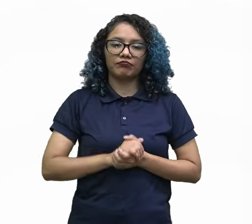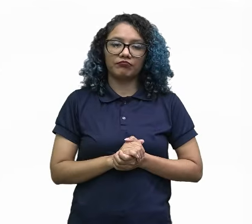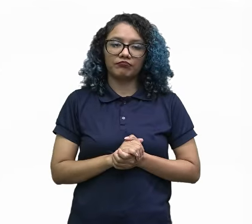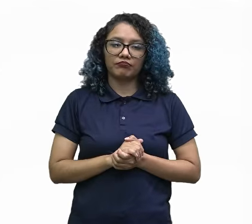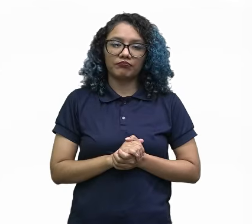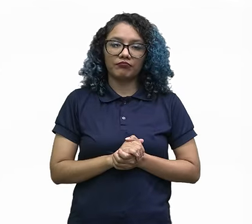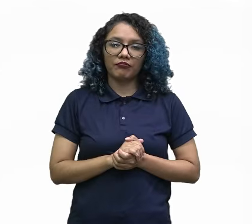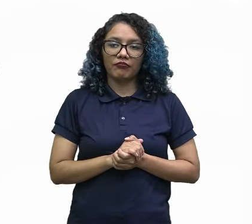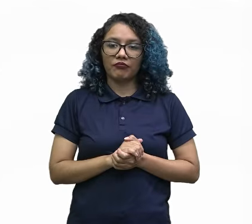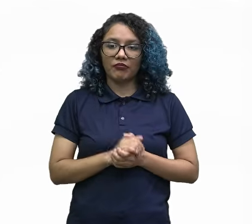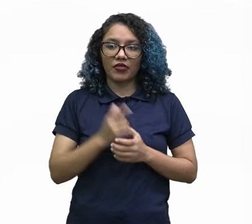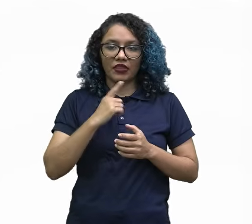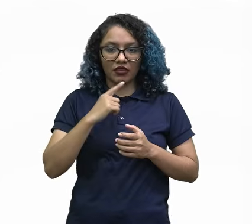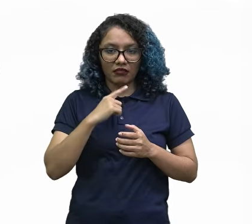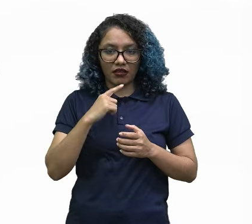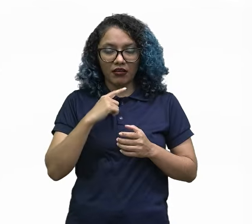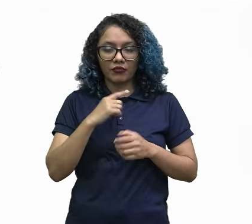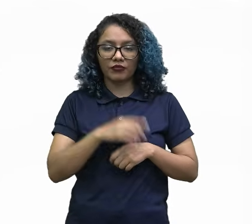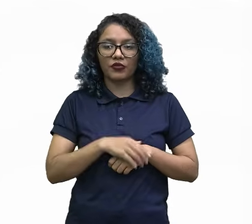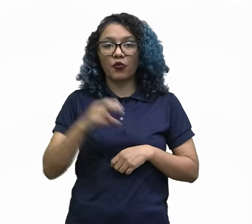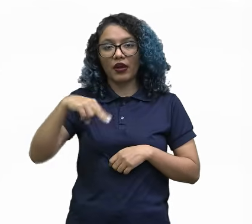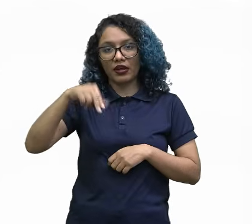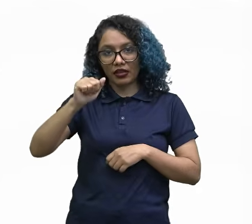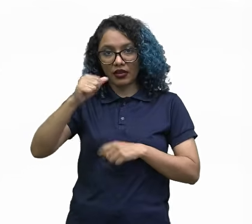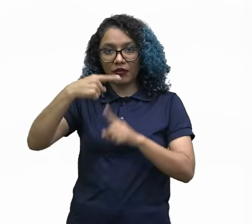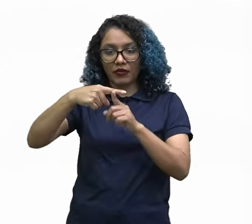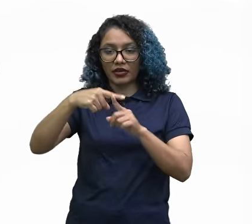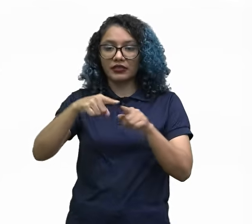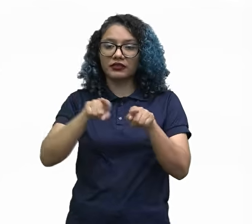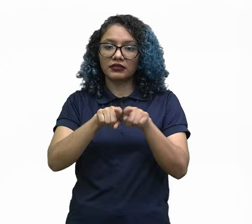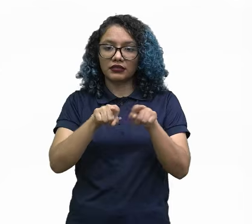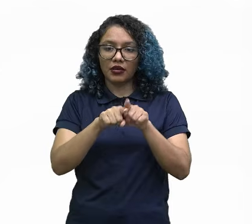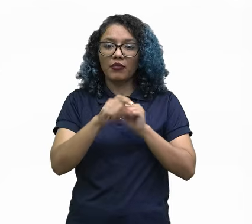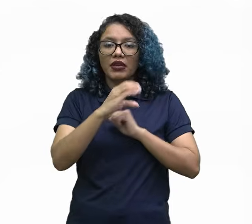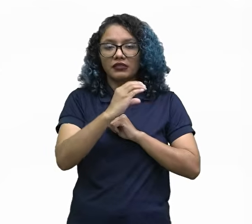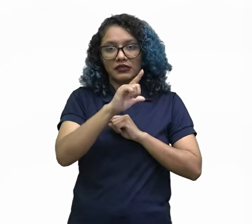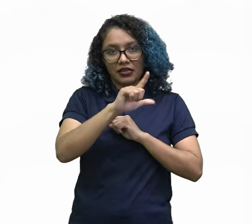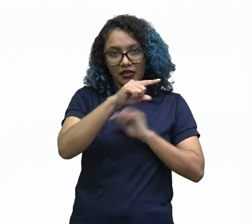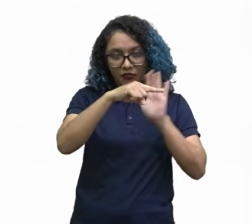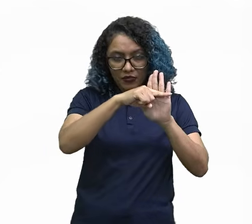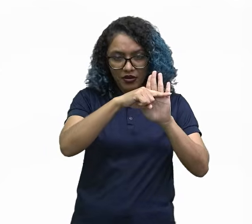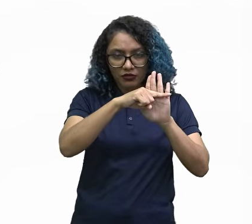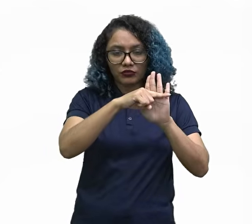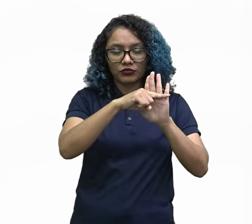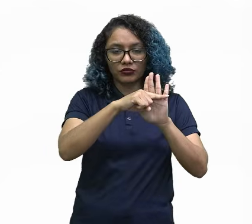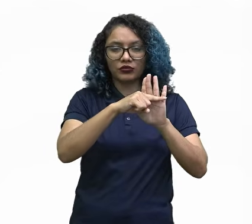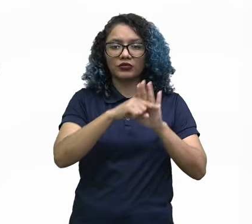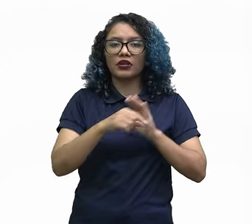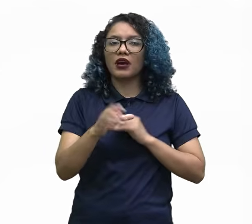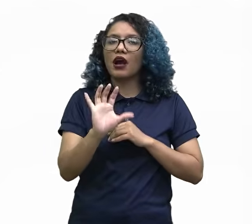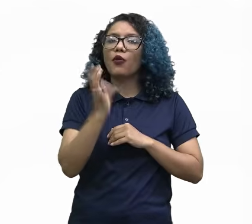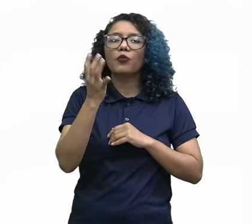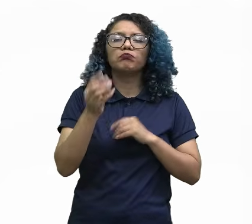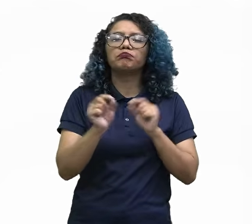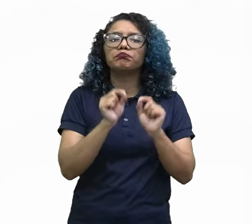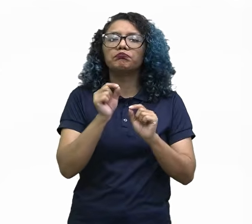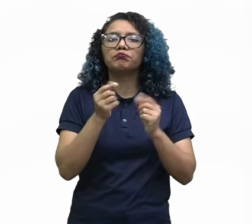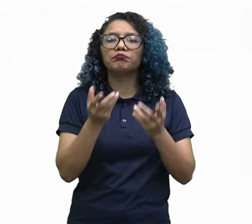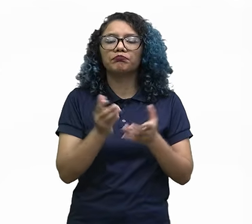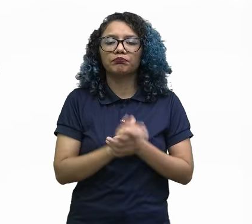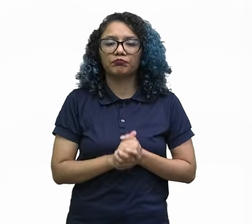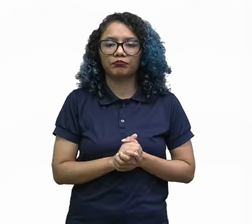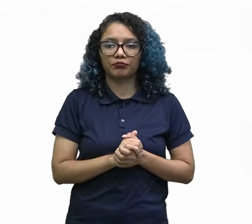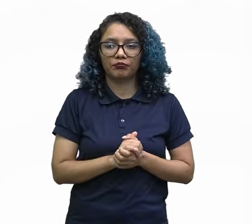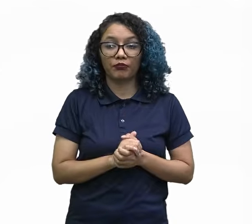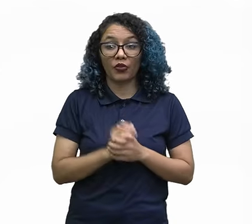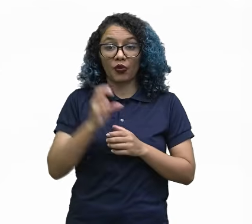o cátion Na+, e o ânion Cl-, né? O que vai acontecer? O